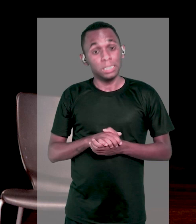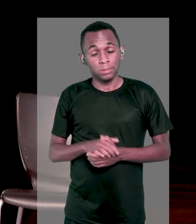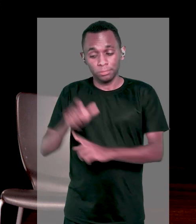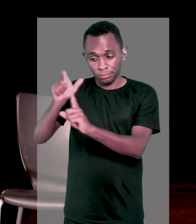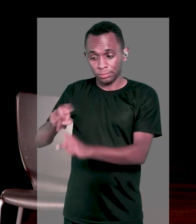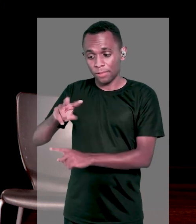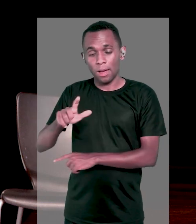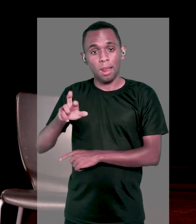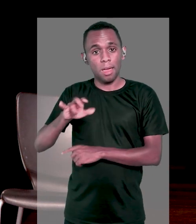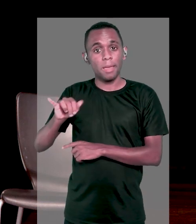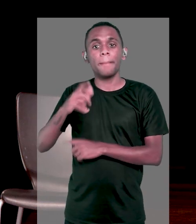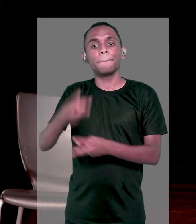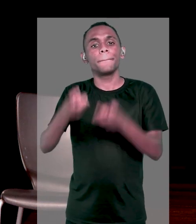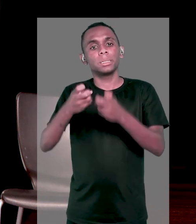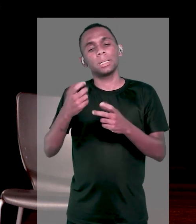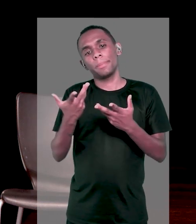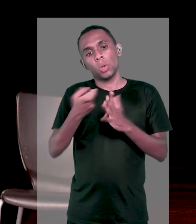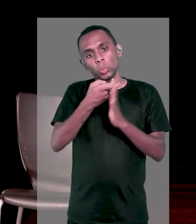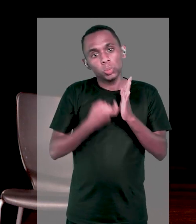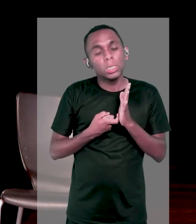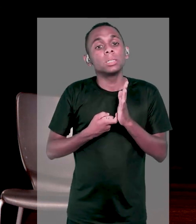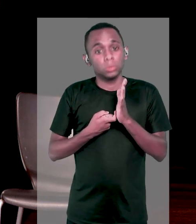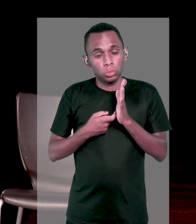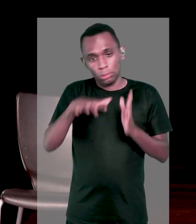primeiro volume se chama justamente o corpo e o espírito